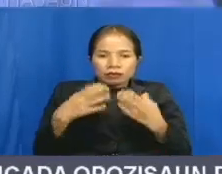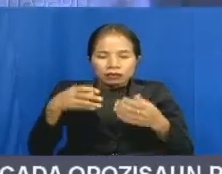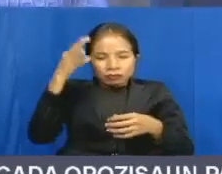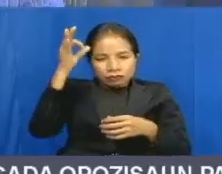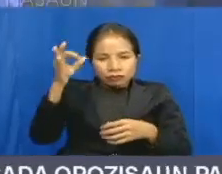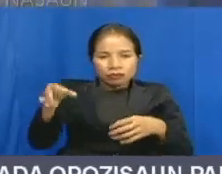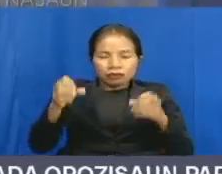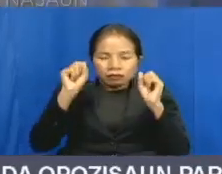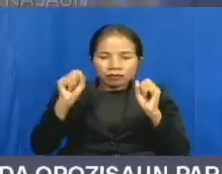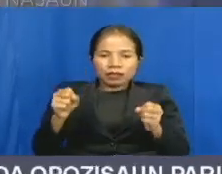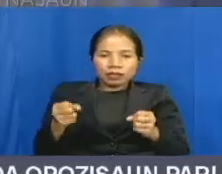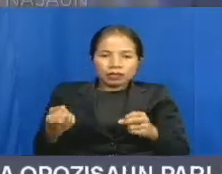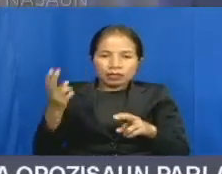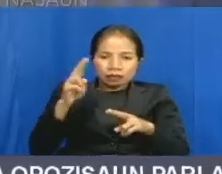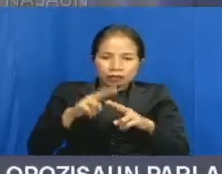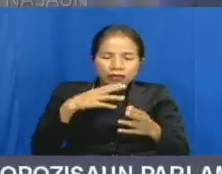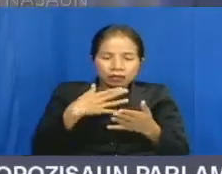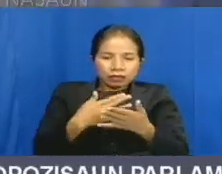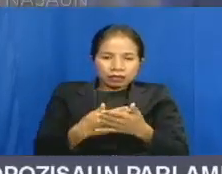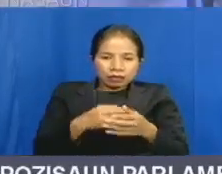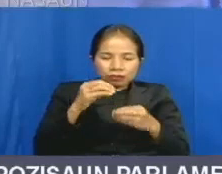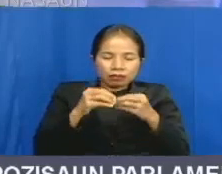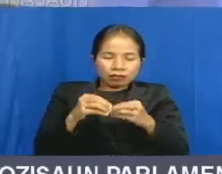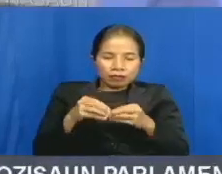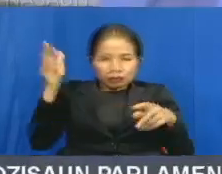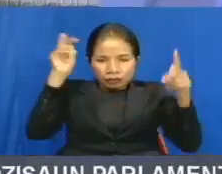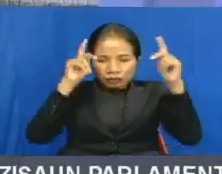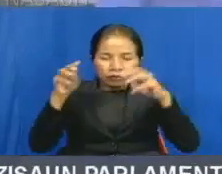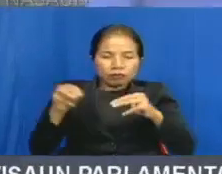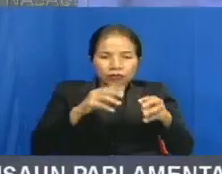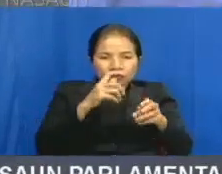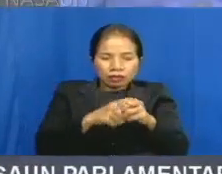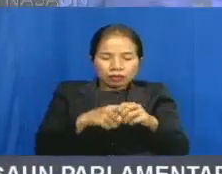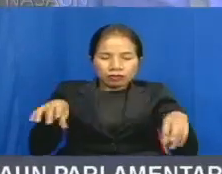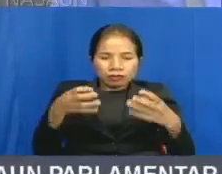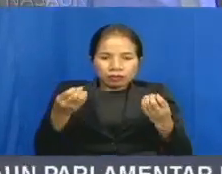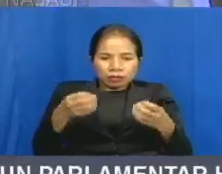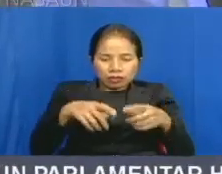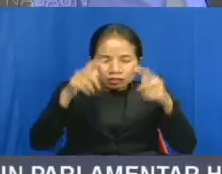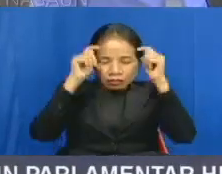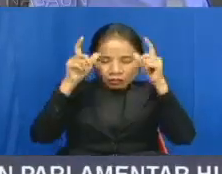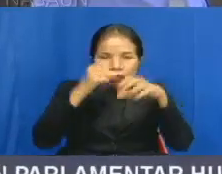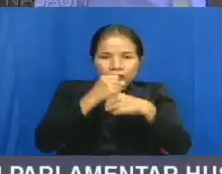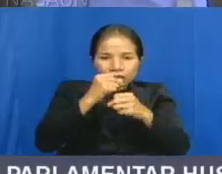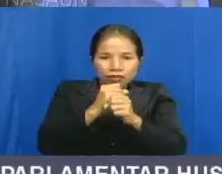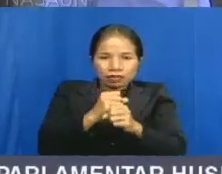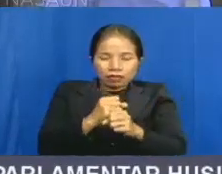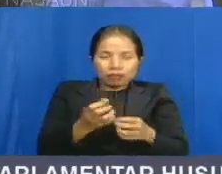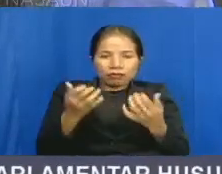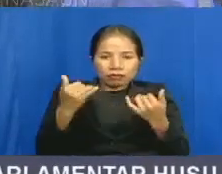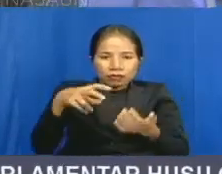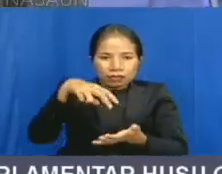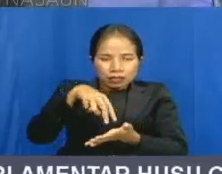mais tabela destaca o tan assunto mudança climática é esforço barak Timor Leste halo ninguém finaliza nem